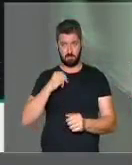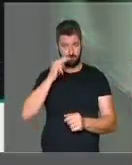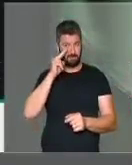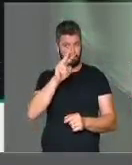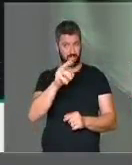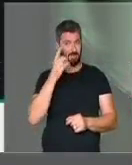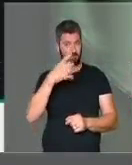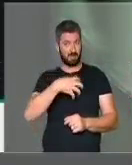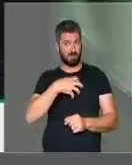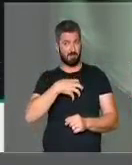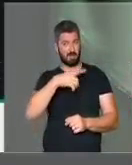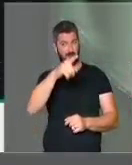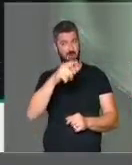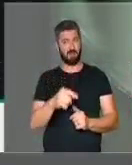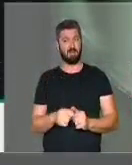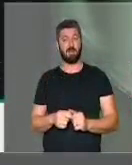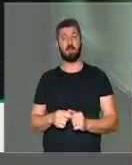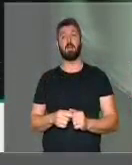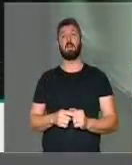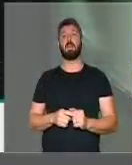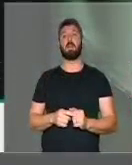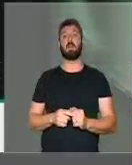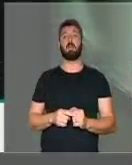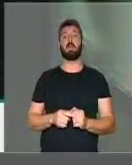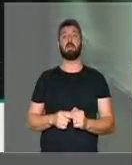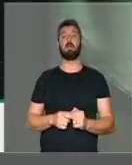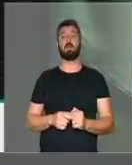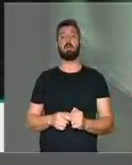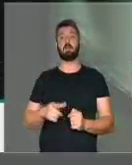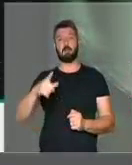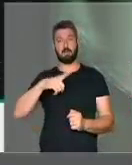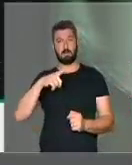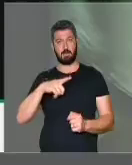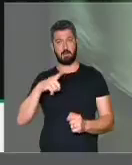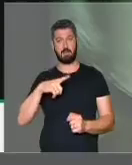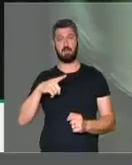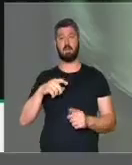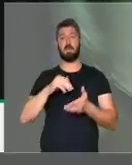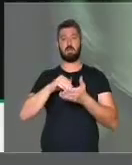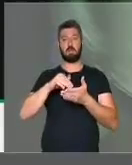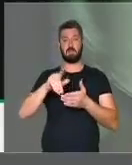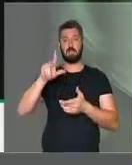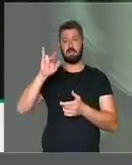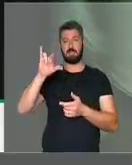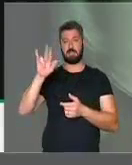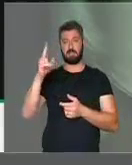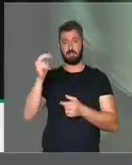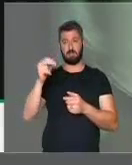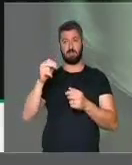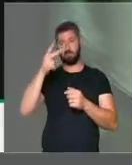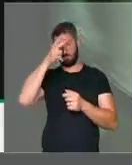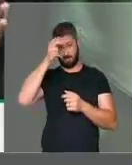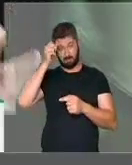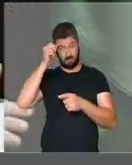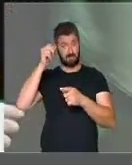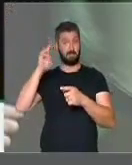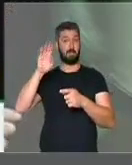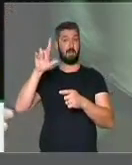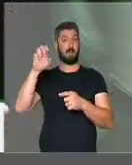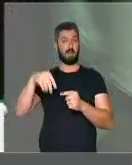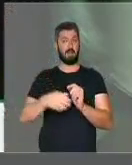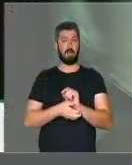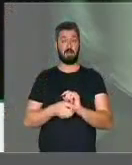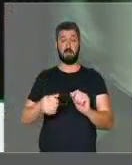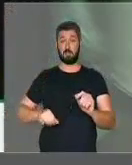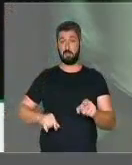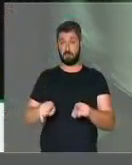ali um deputado baiano que é lá de Riacho Pequeno, e tem aqui no nosso gabinete o Licinho, que é o prefeito de Belém de São Francisco, que